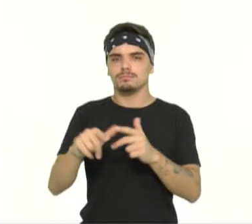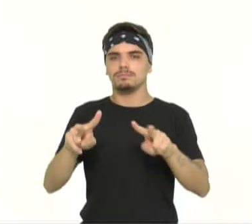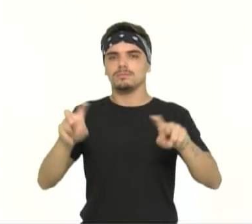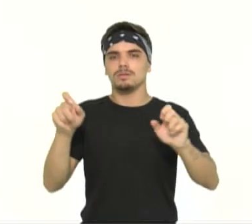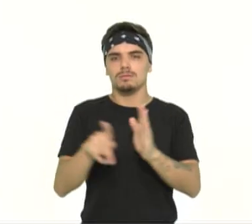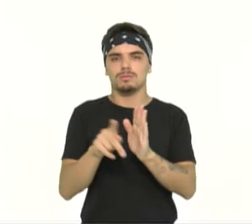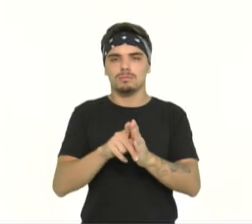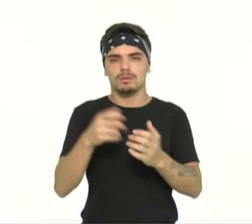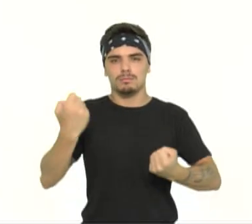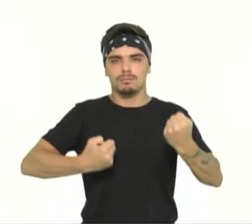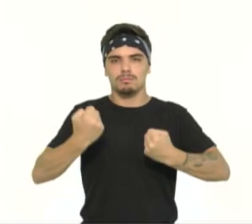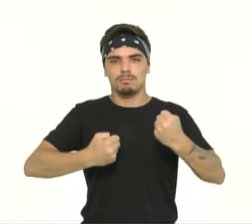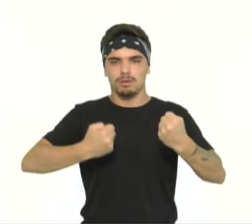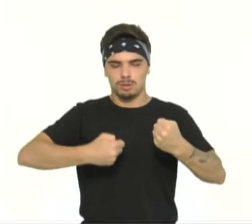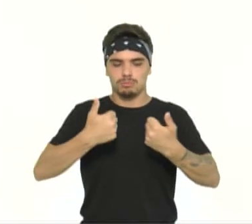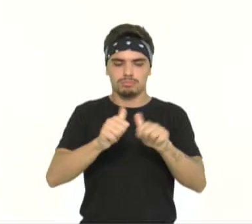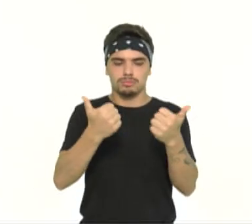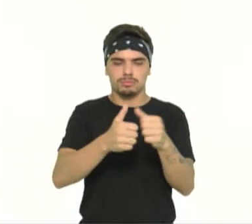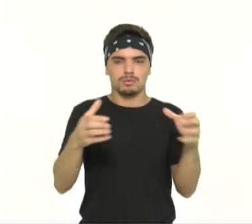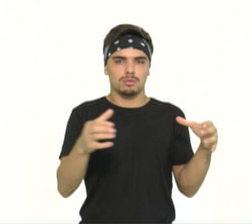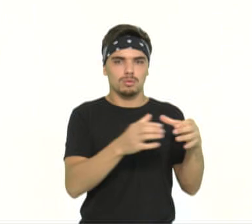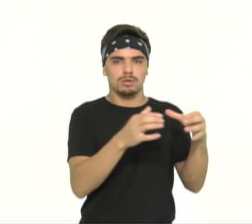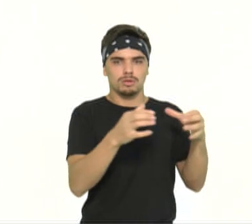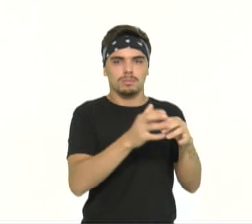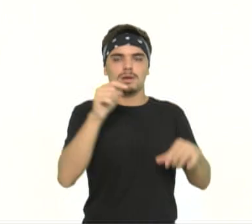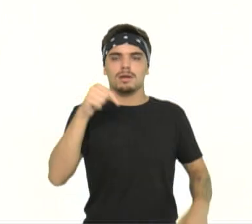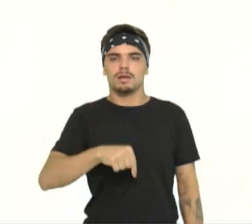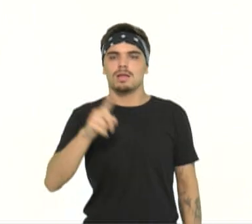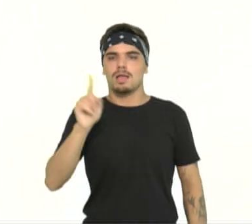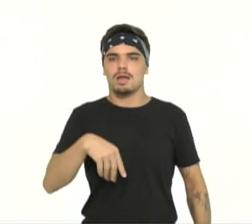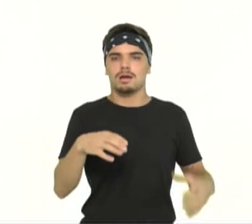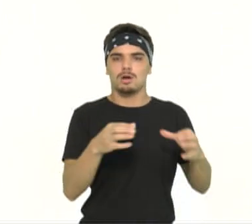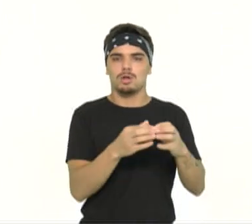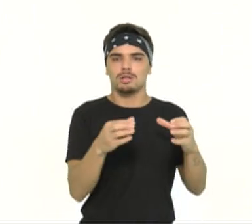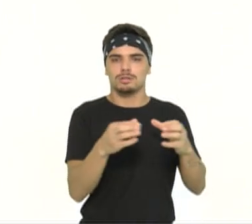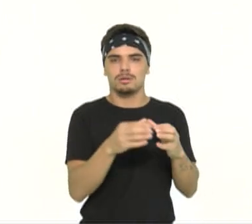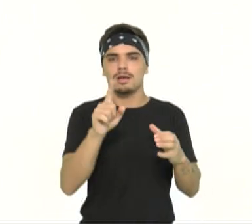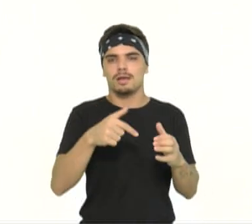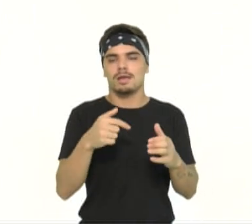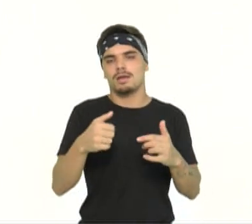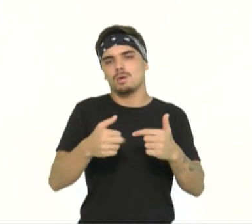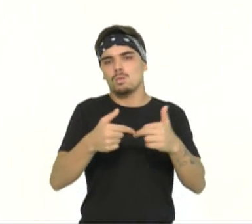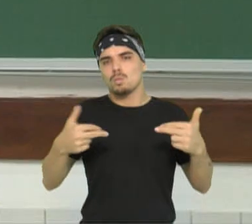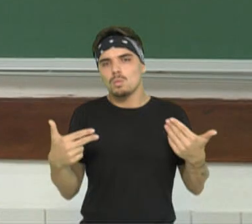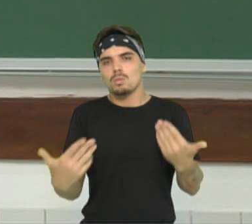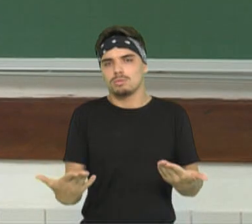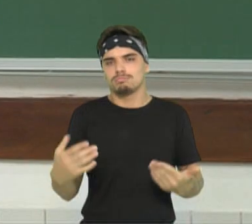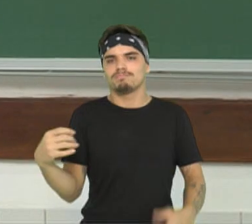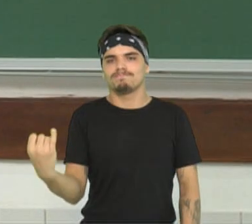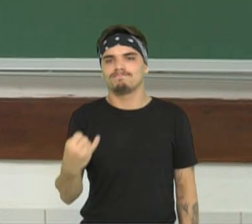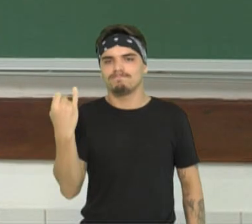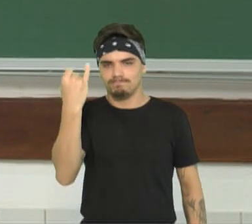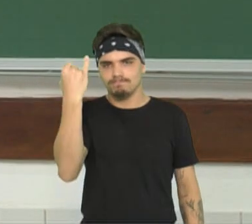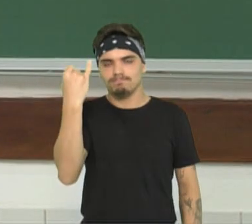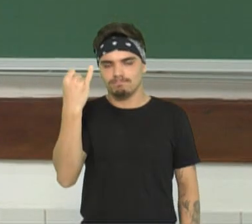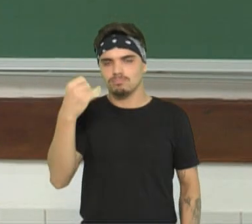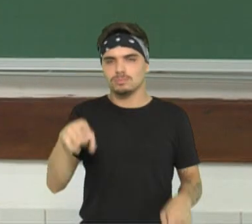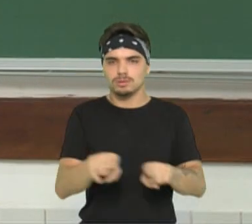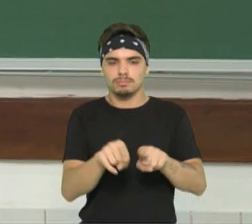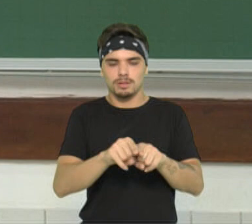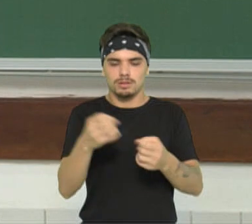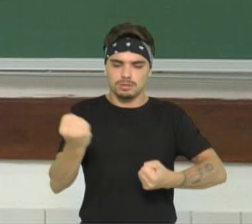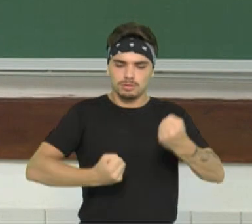transporte coletivo, porque o transporte ser coletivo é algo importante. O